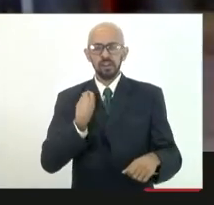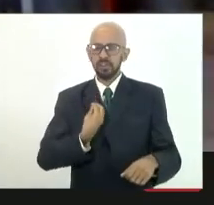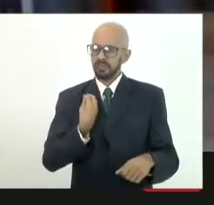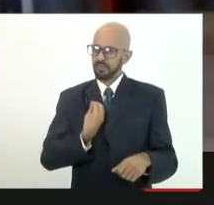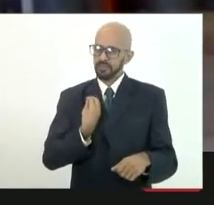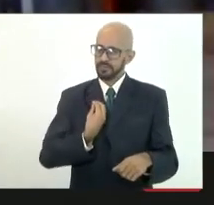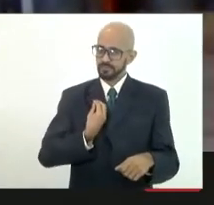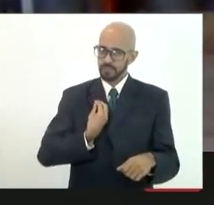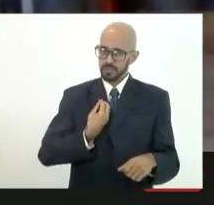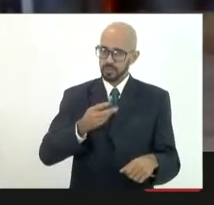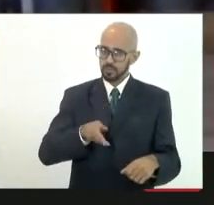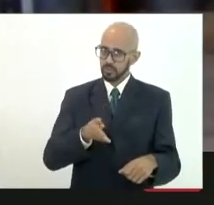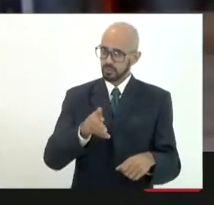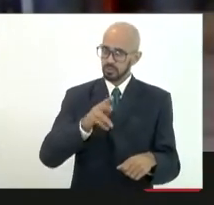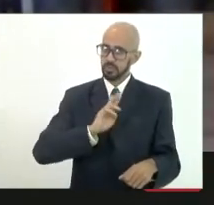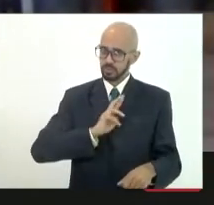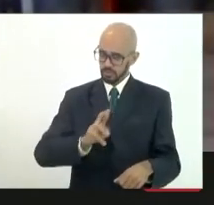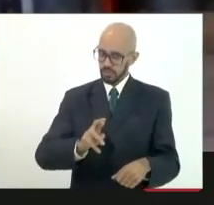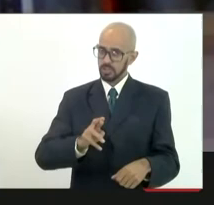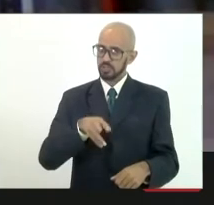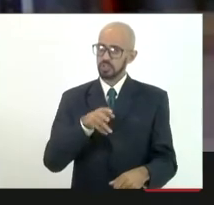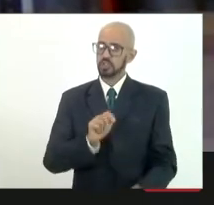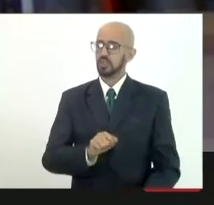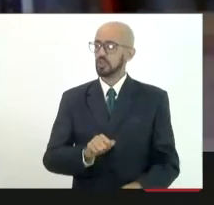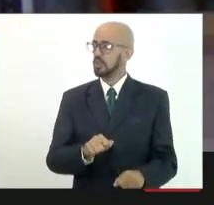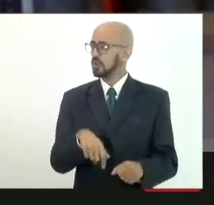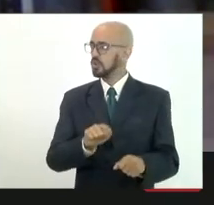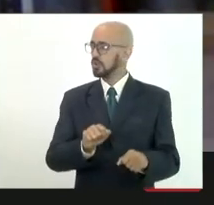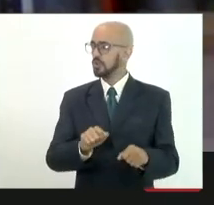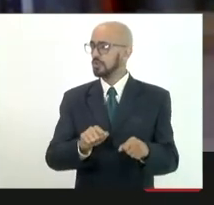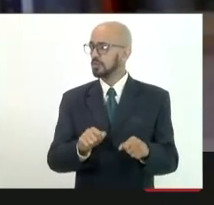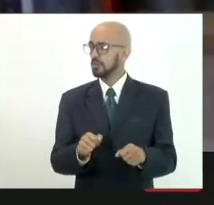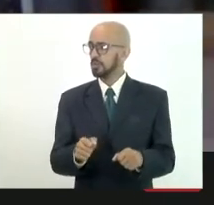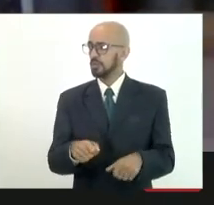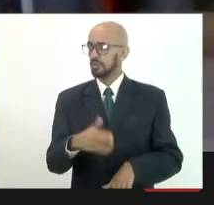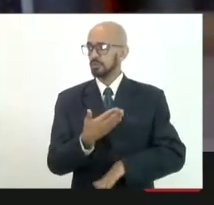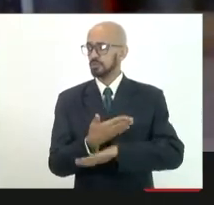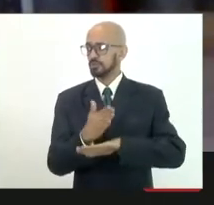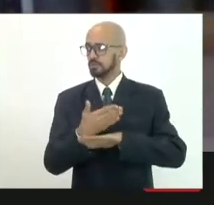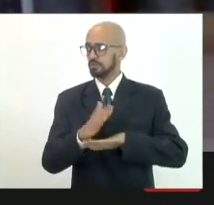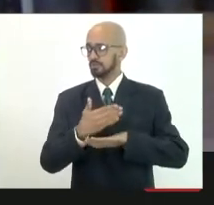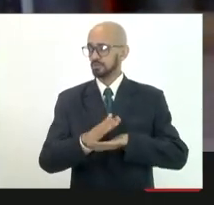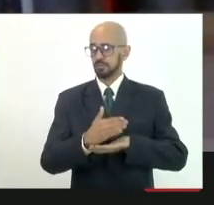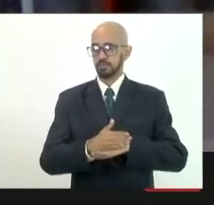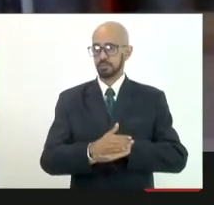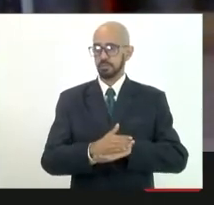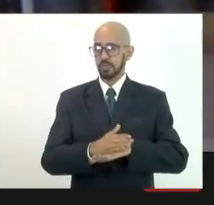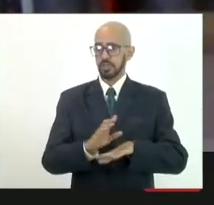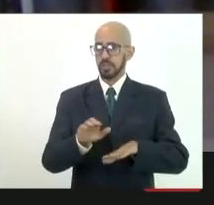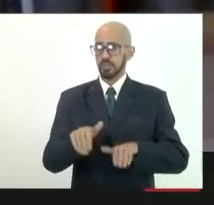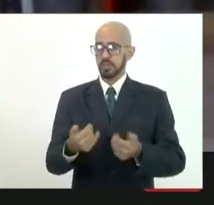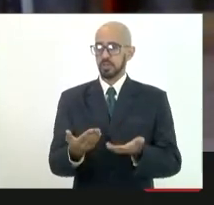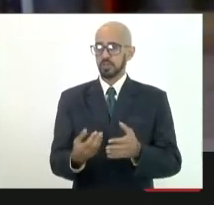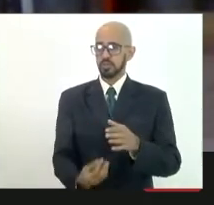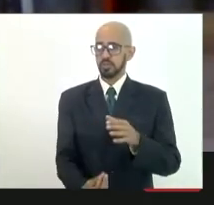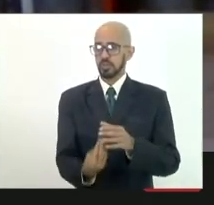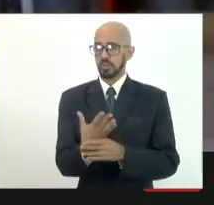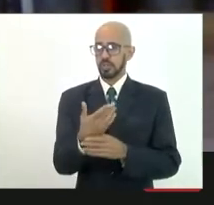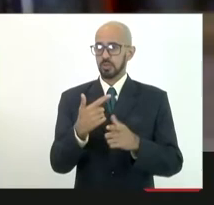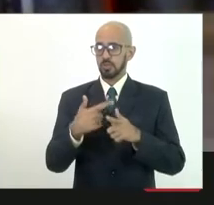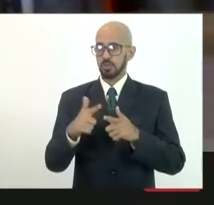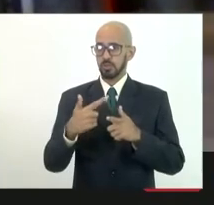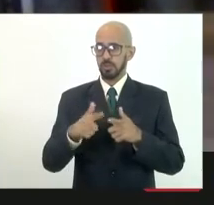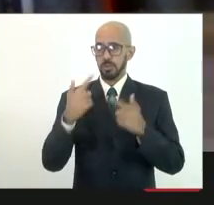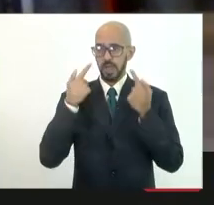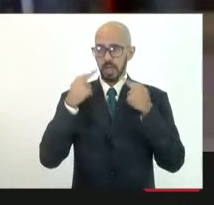de que aquela religião vai continuar, vai poder ser professada. Então, isso nos gera um problema muito, muito grave.